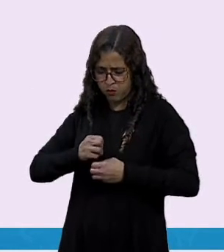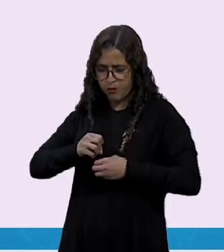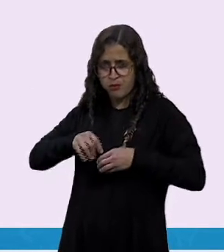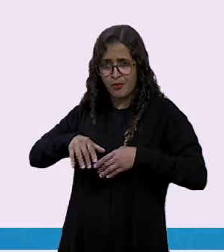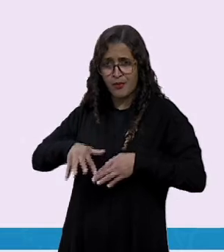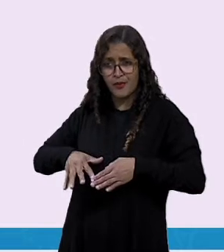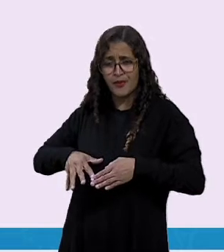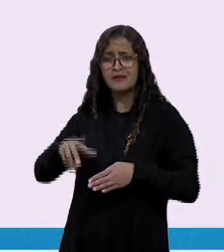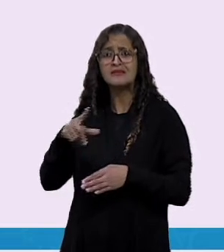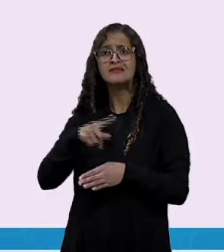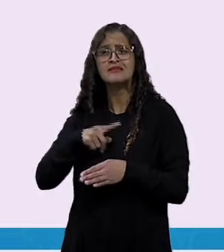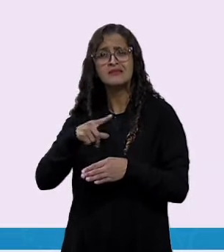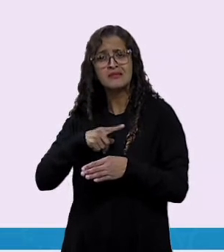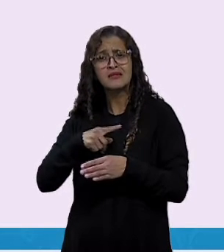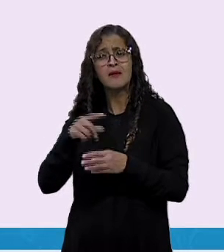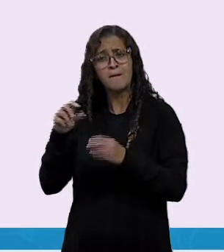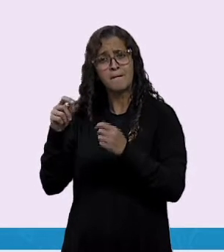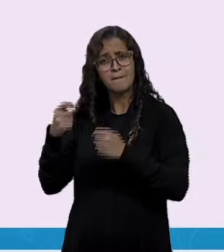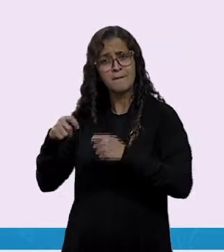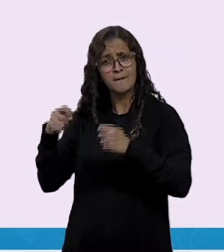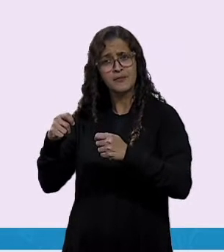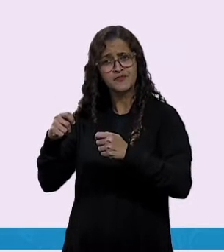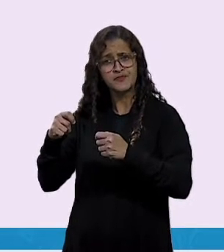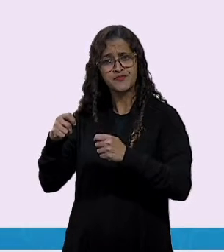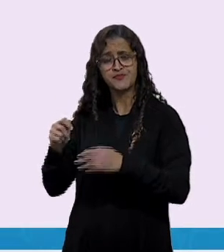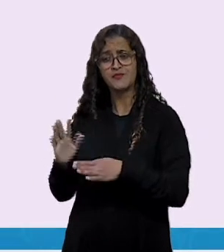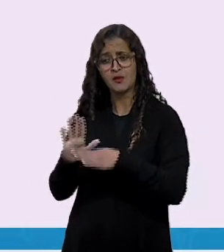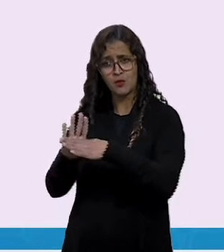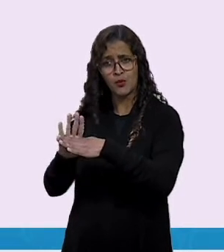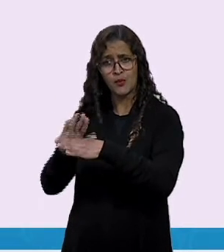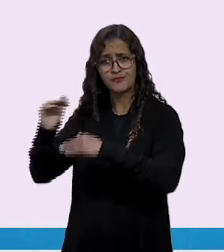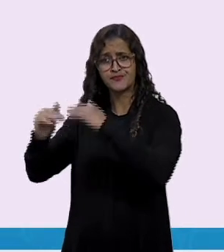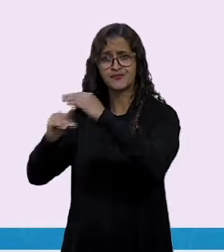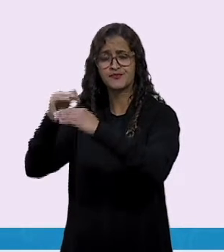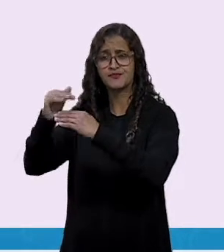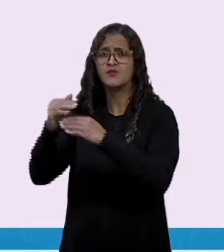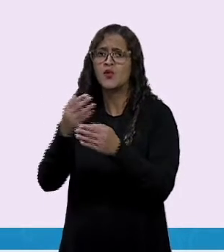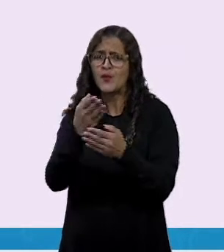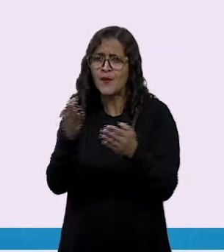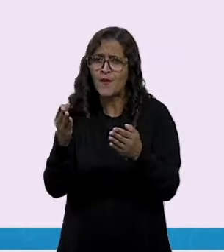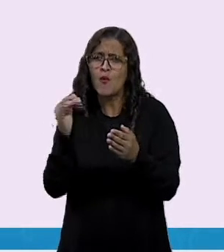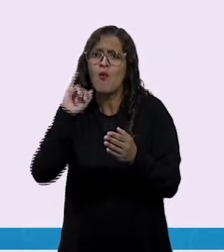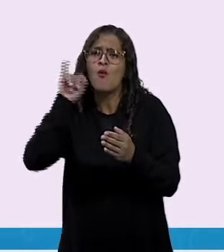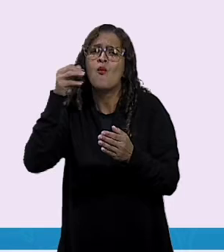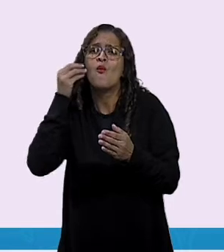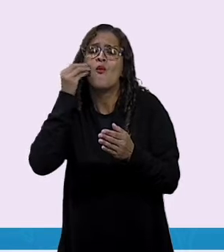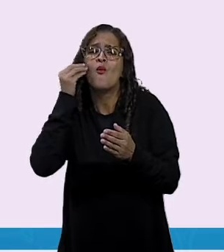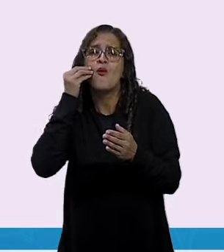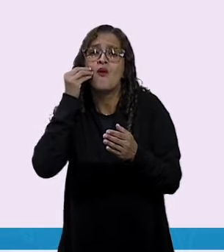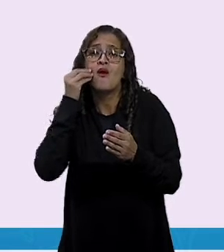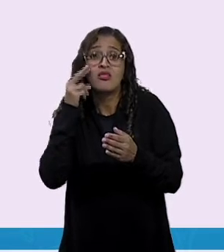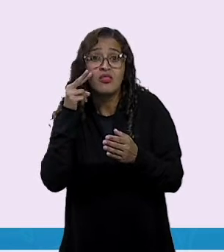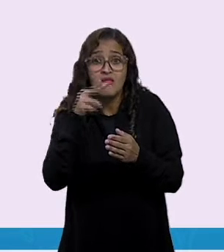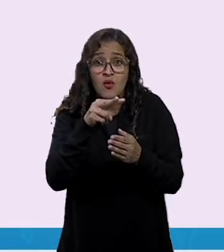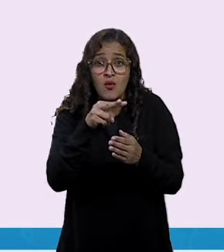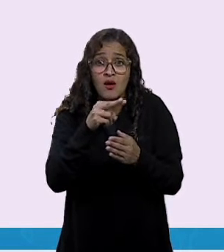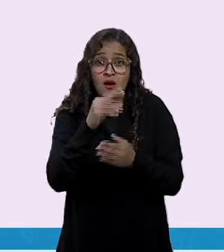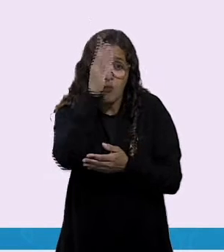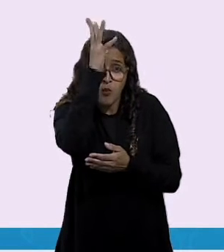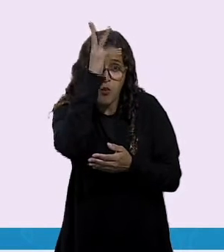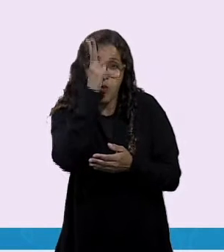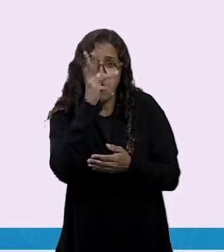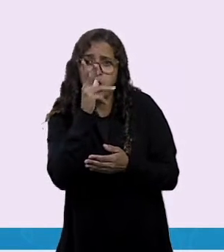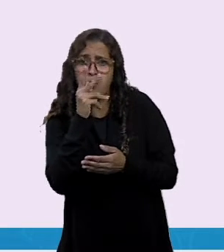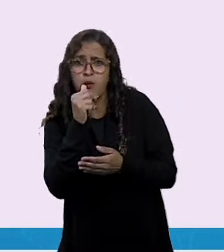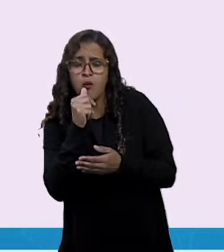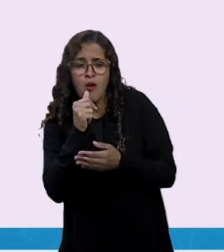desenvolver. Quem aí já teve a oportunidade de ver a galinha, né? Quando ela está chocando os pintinhos, depois que eles nascem? É muito lindo,